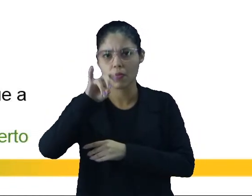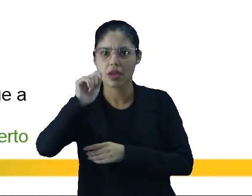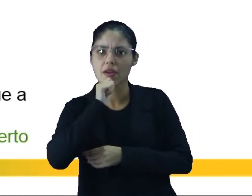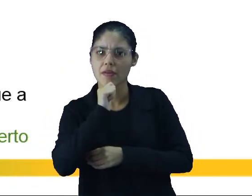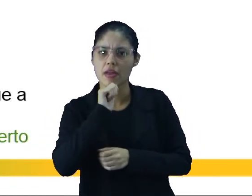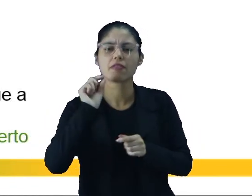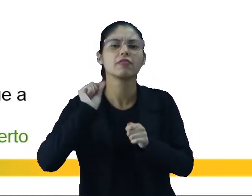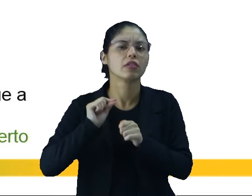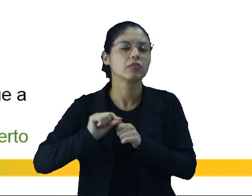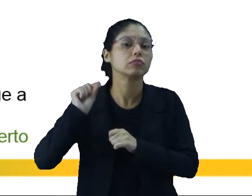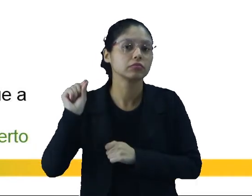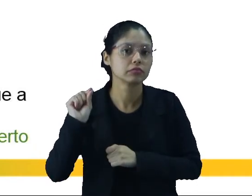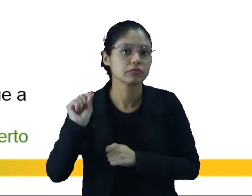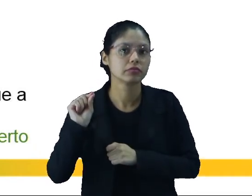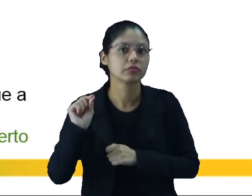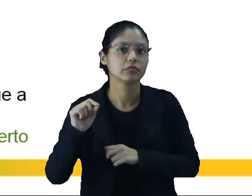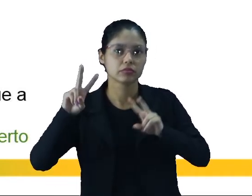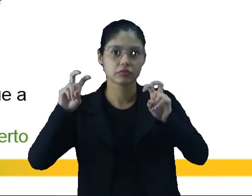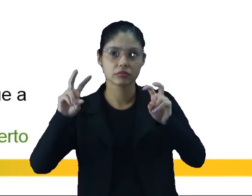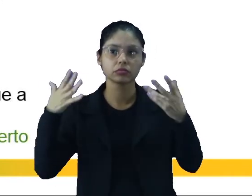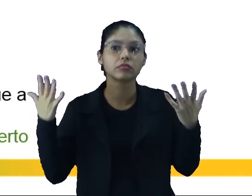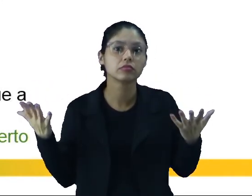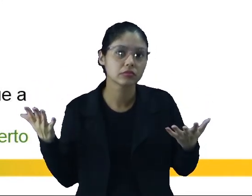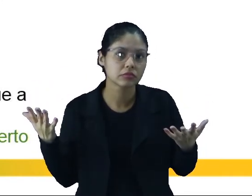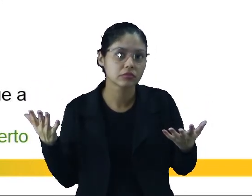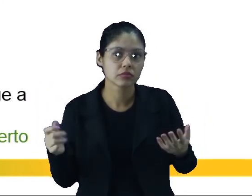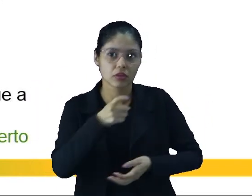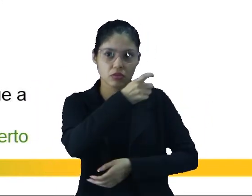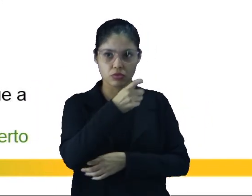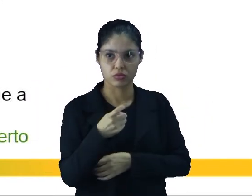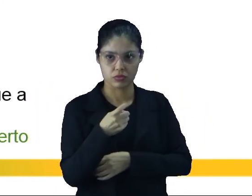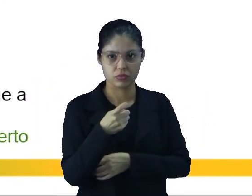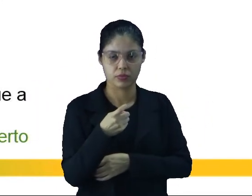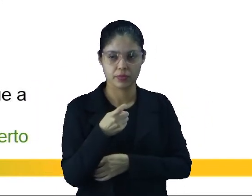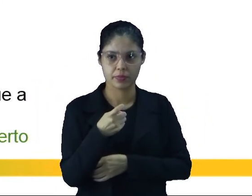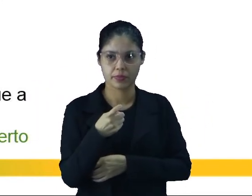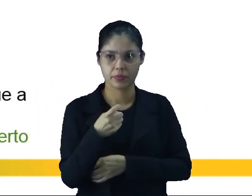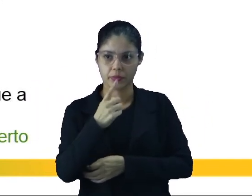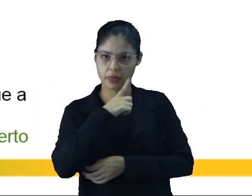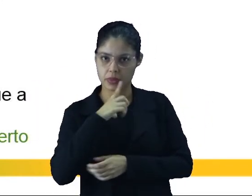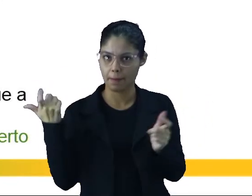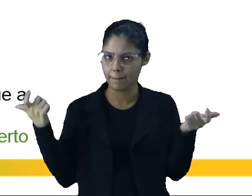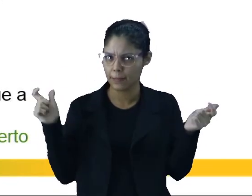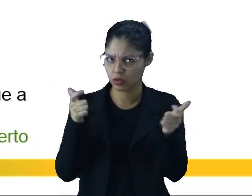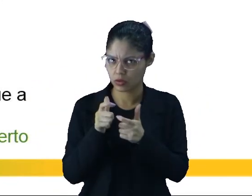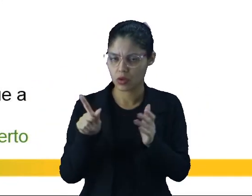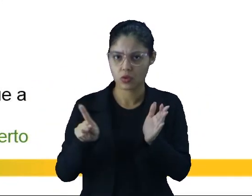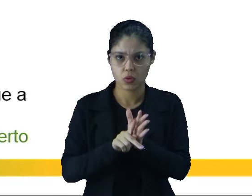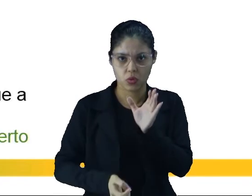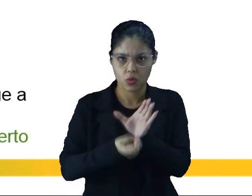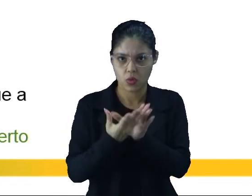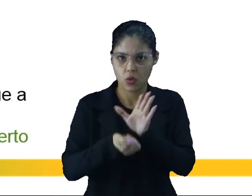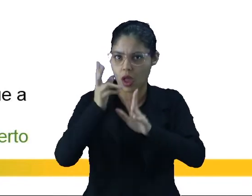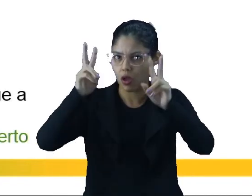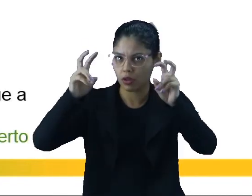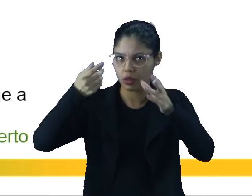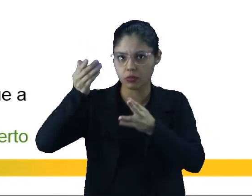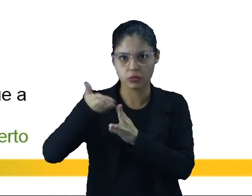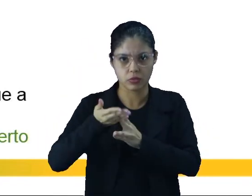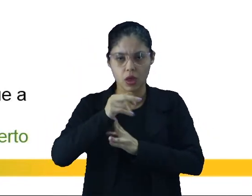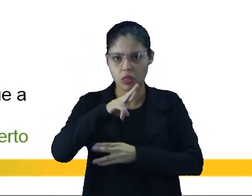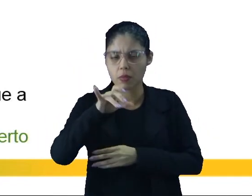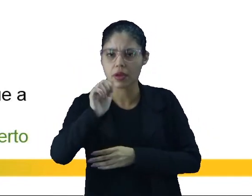que é que eu vou fazer? Nesse caso aqui, ó, x vai ter que ser menor do que o produto. Não é o termo do meio,